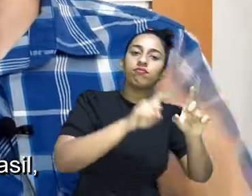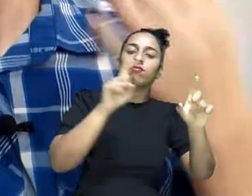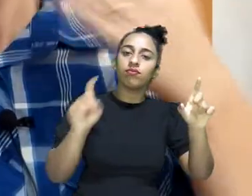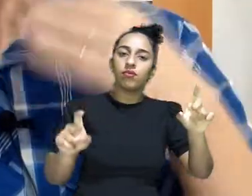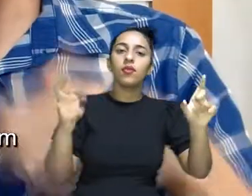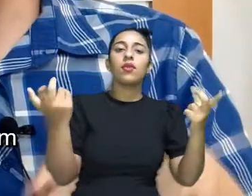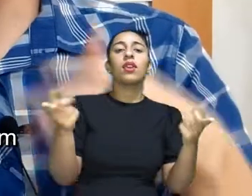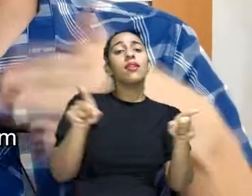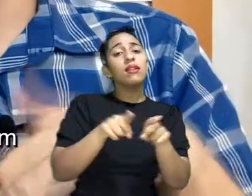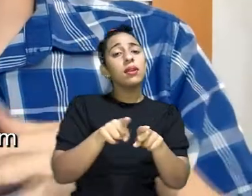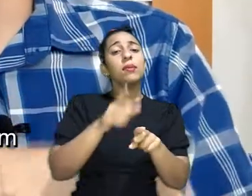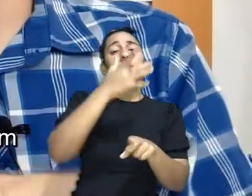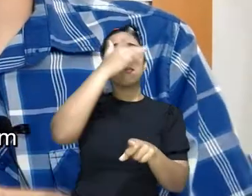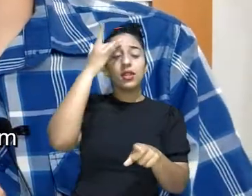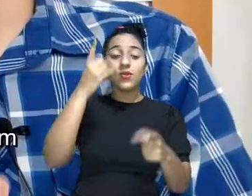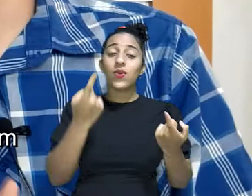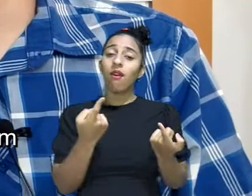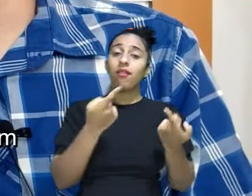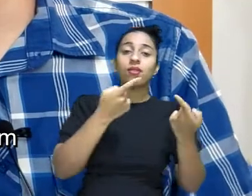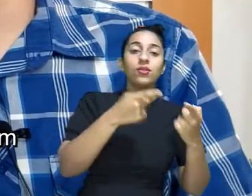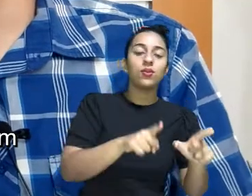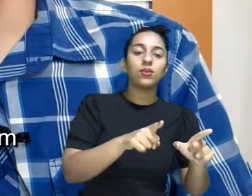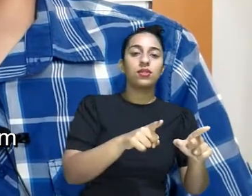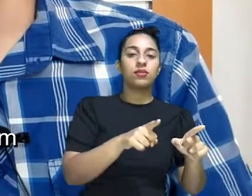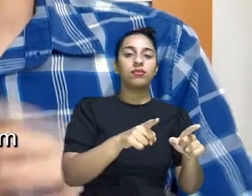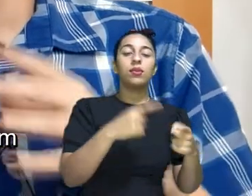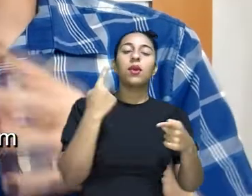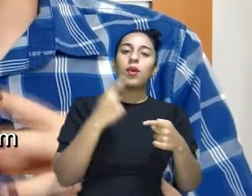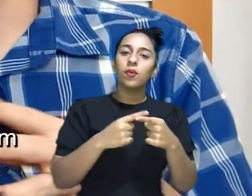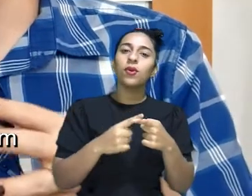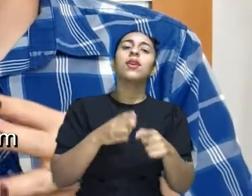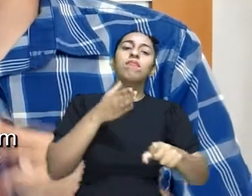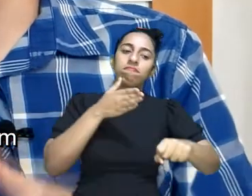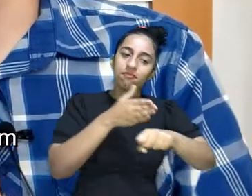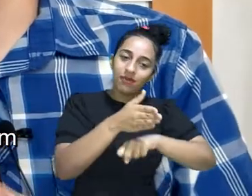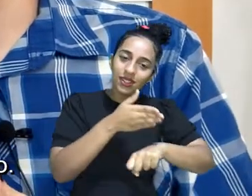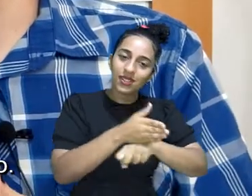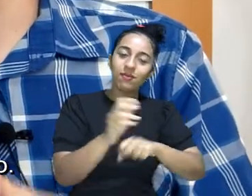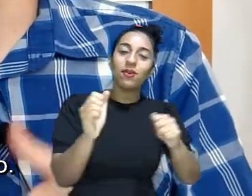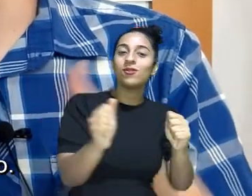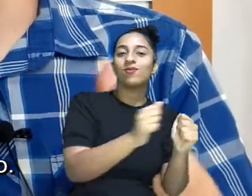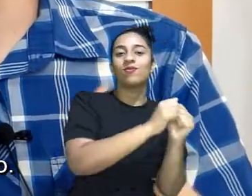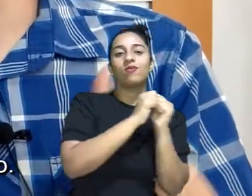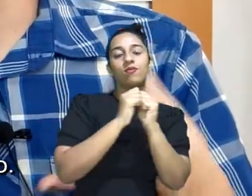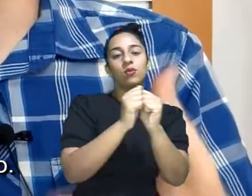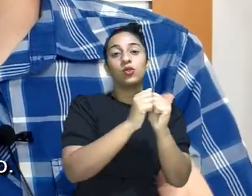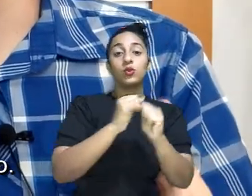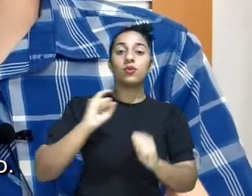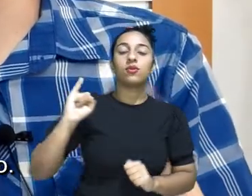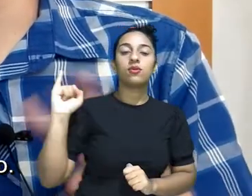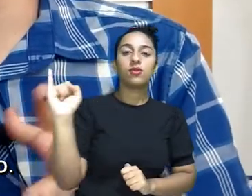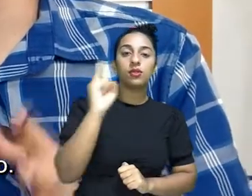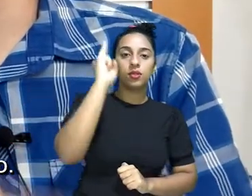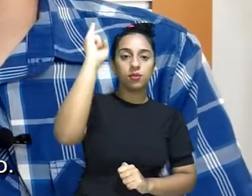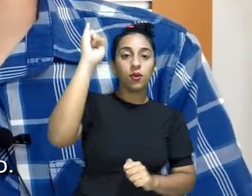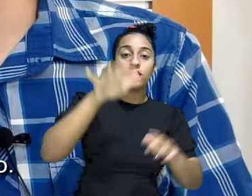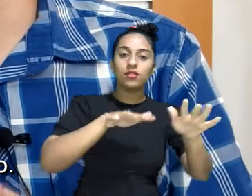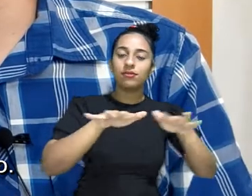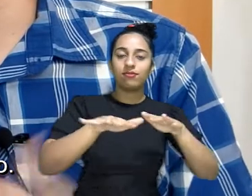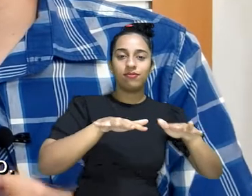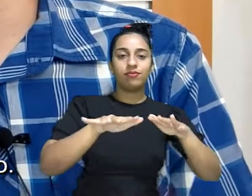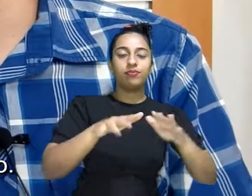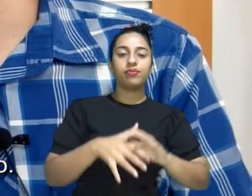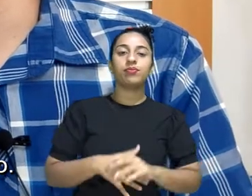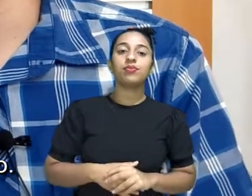emancipação do Brasil mesmo aqueles sujeitos que resistiram porque eles também fizeram parte do processo e foram